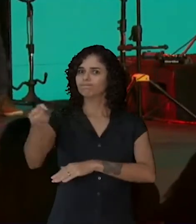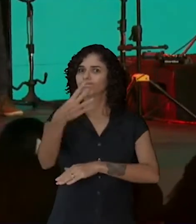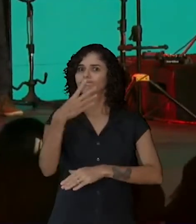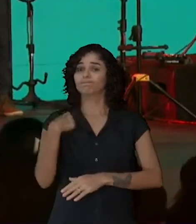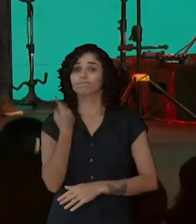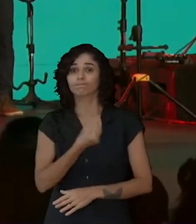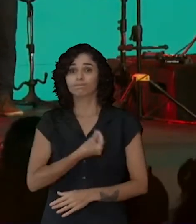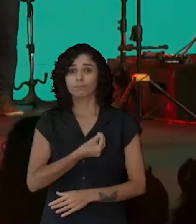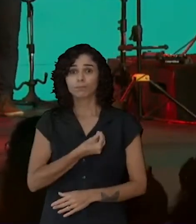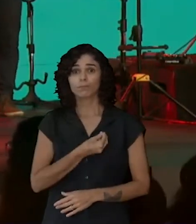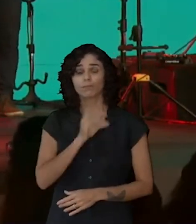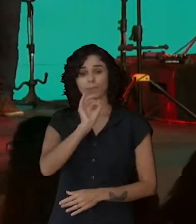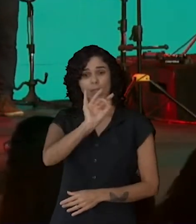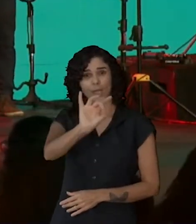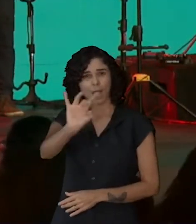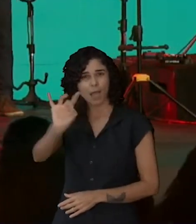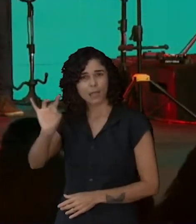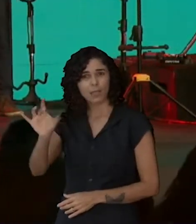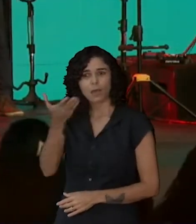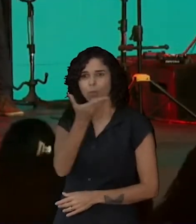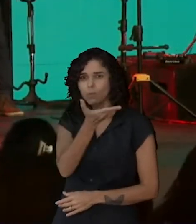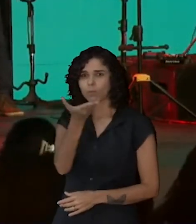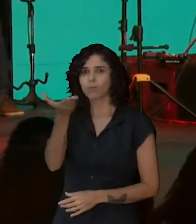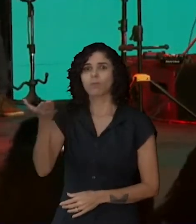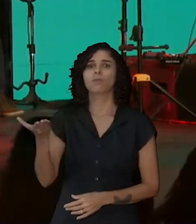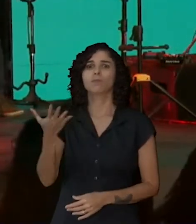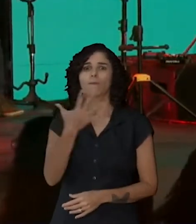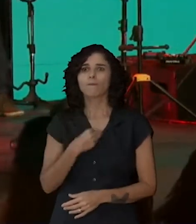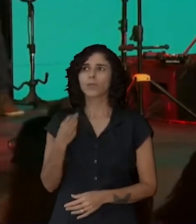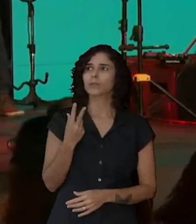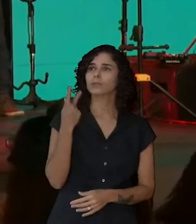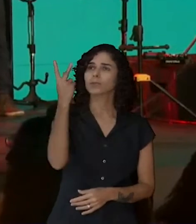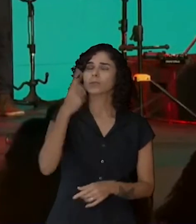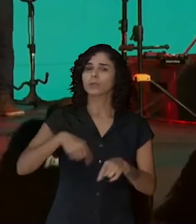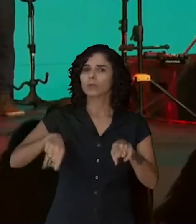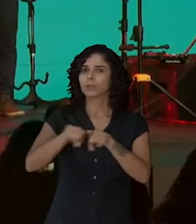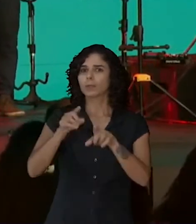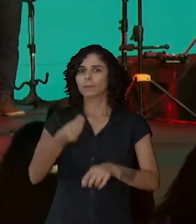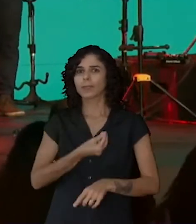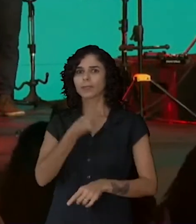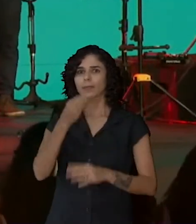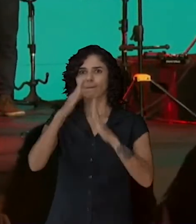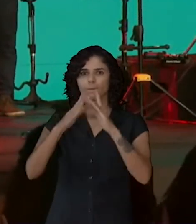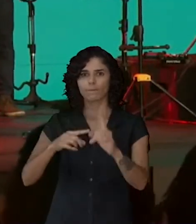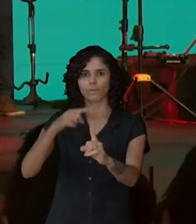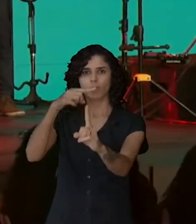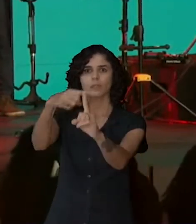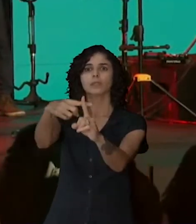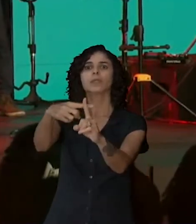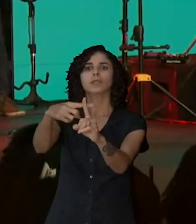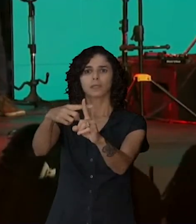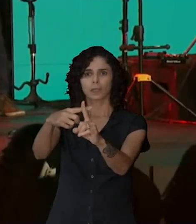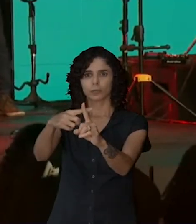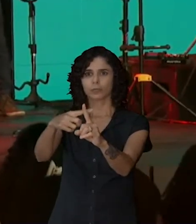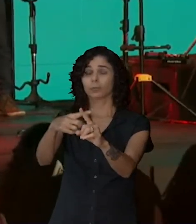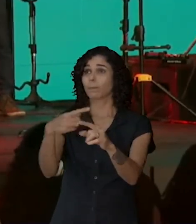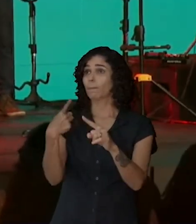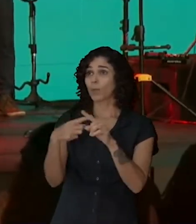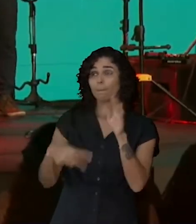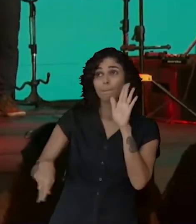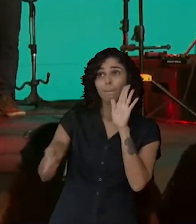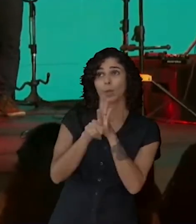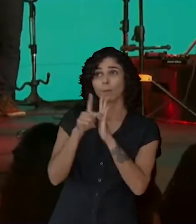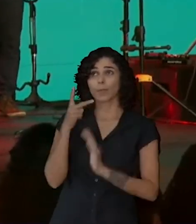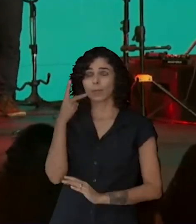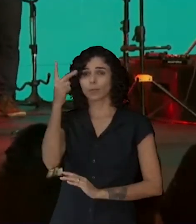vida individual de cada um dos teus filhos, e na vida dessa igreja, como igreja tua, cheia do